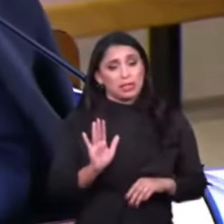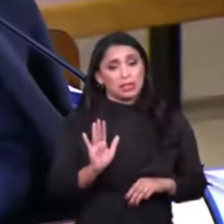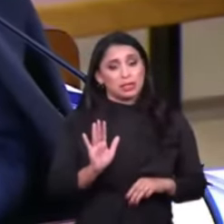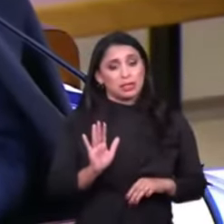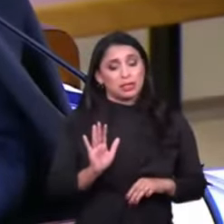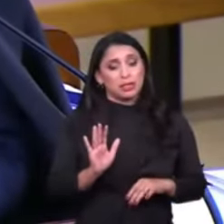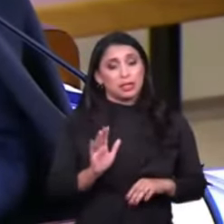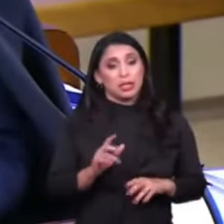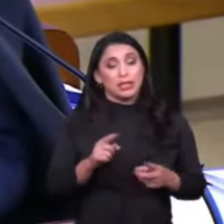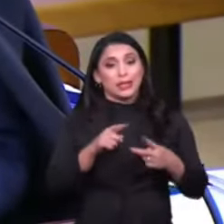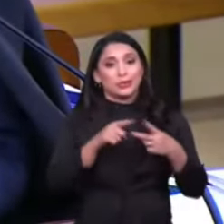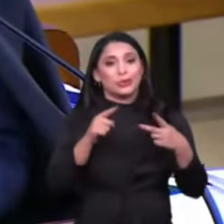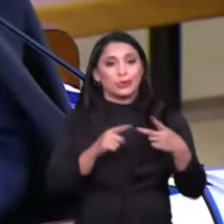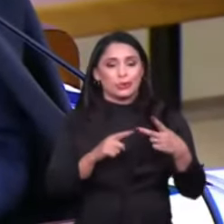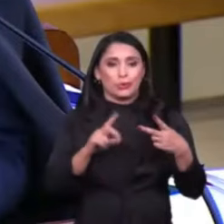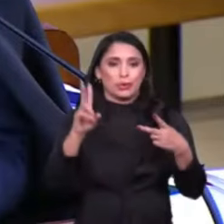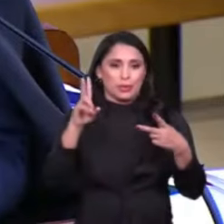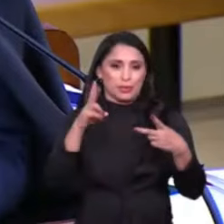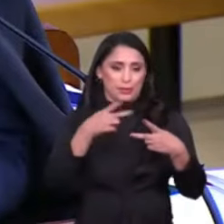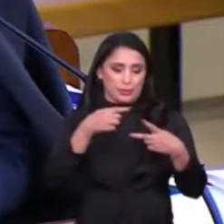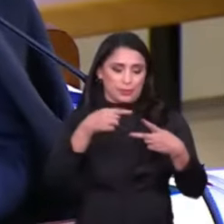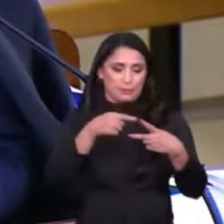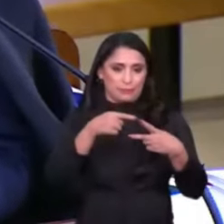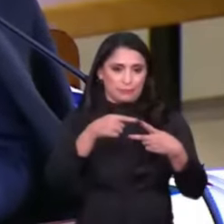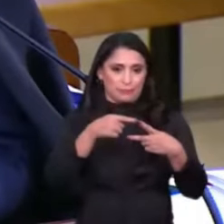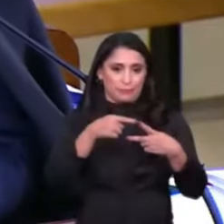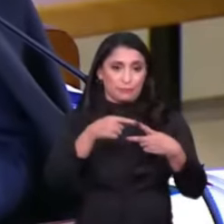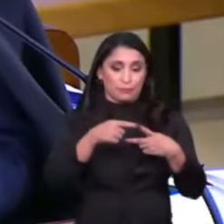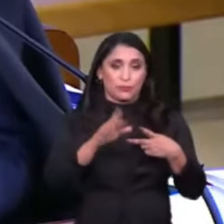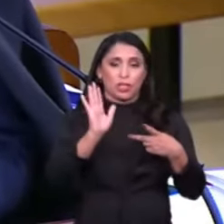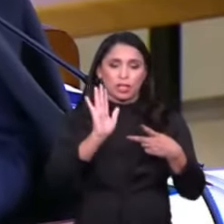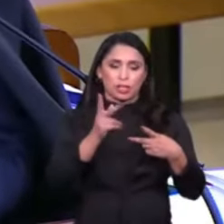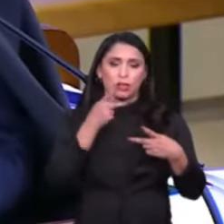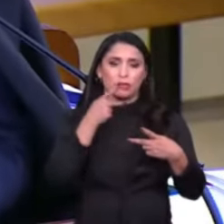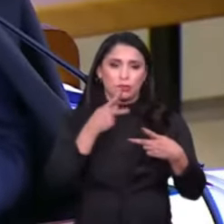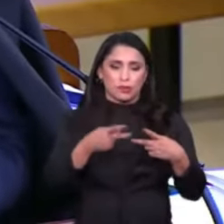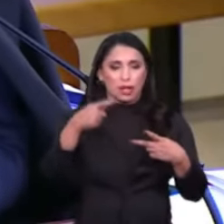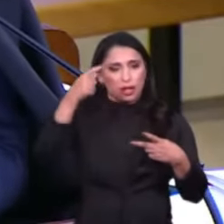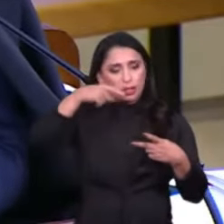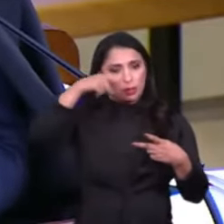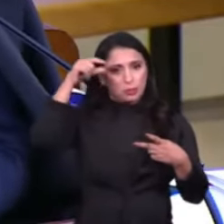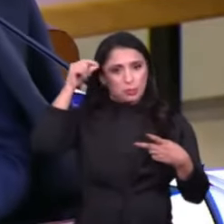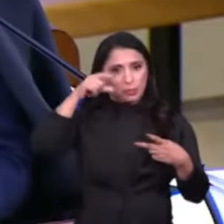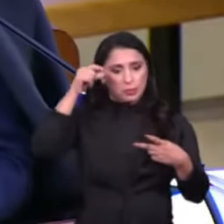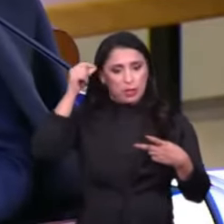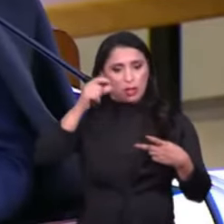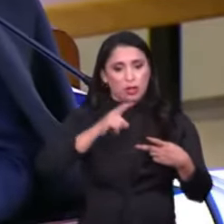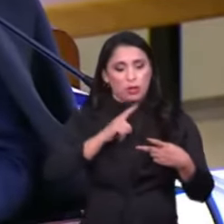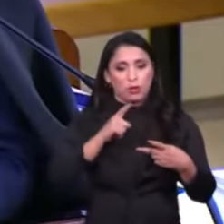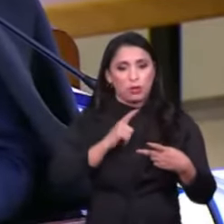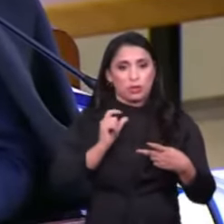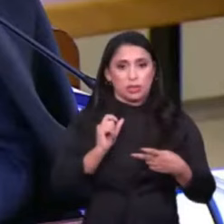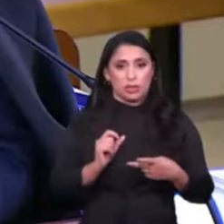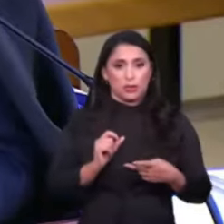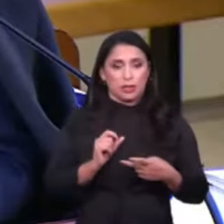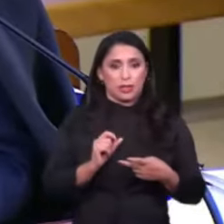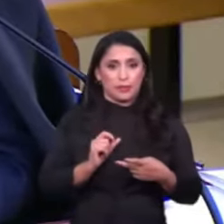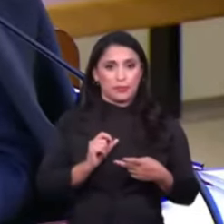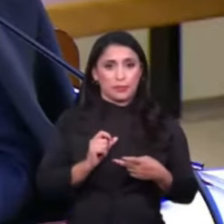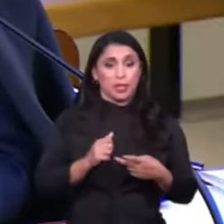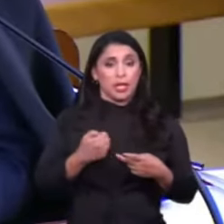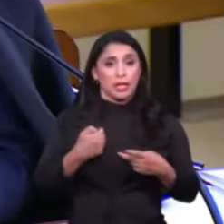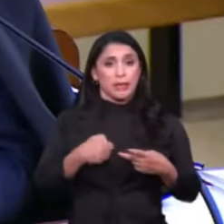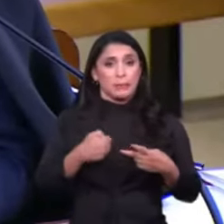duas questões. Uma, como bem apontou Vossa Excelência, é a necessidade de se estabelecer um